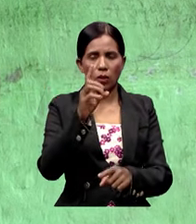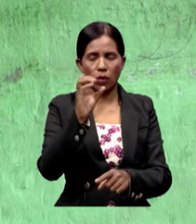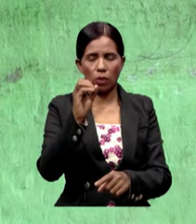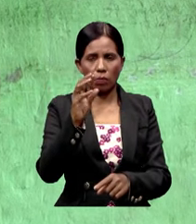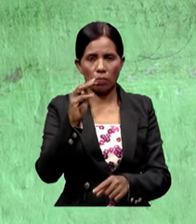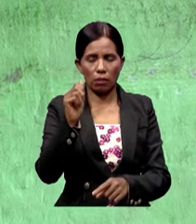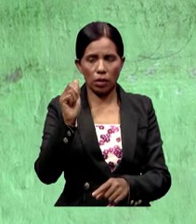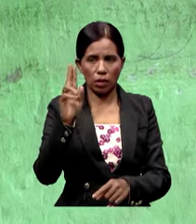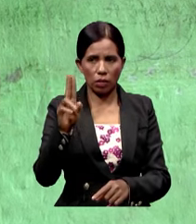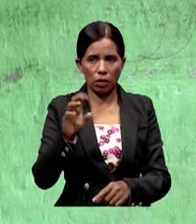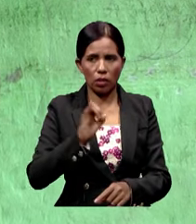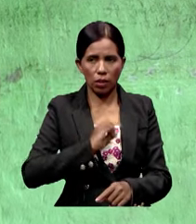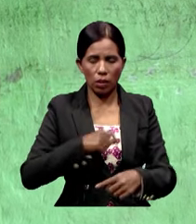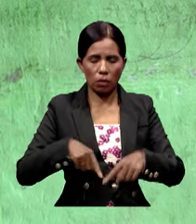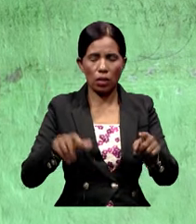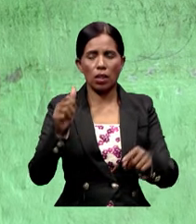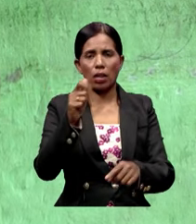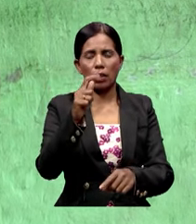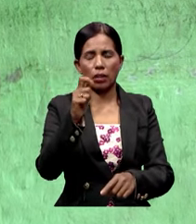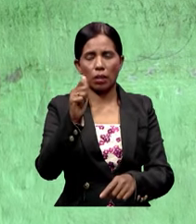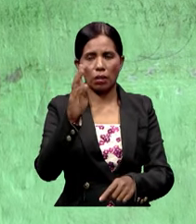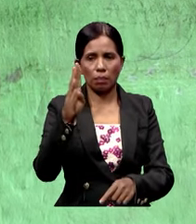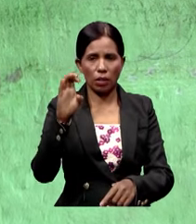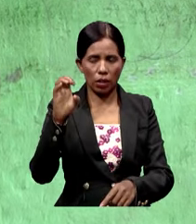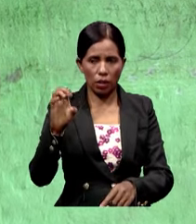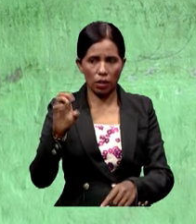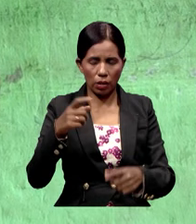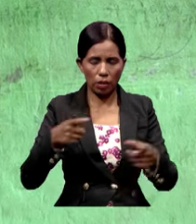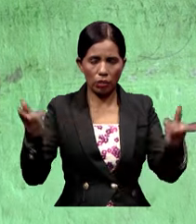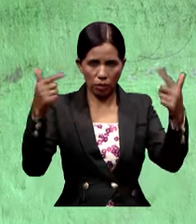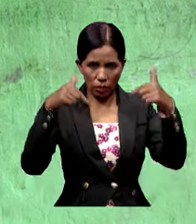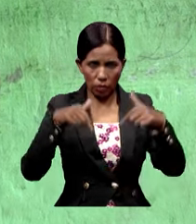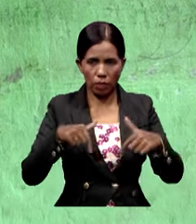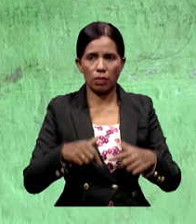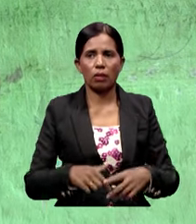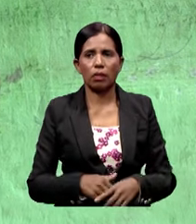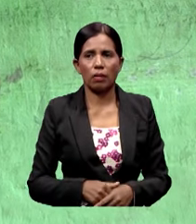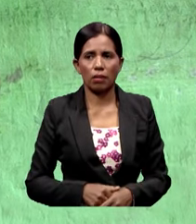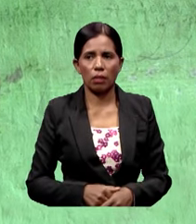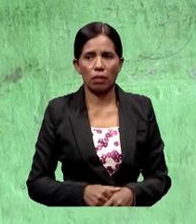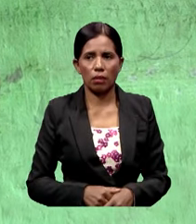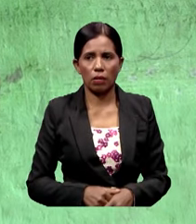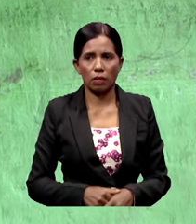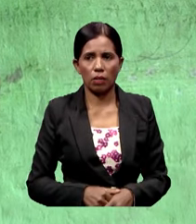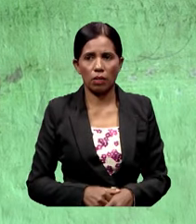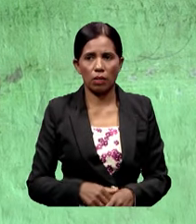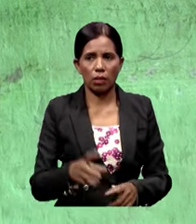segundo avo tava pila vale mai ia do